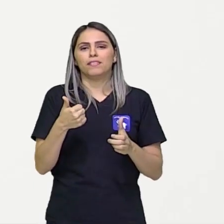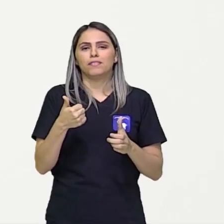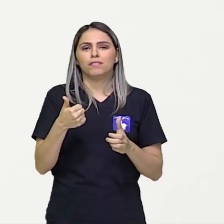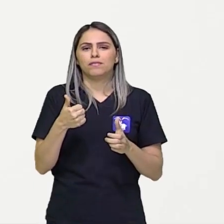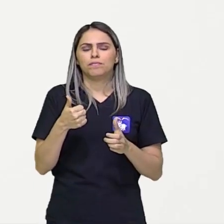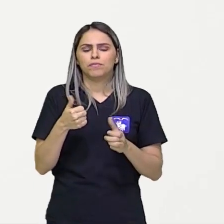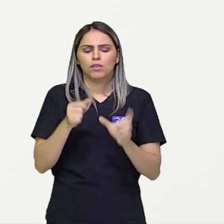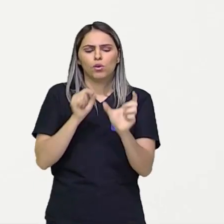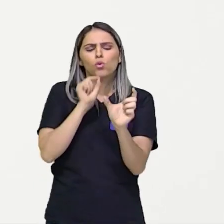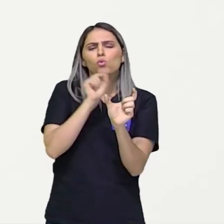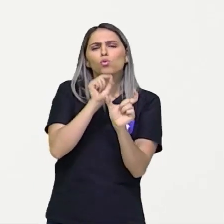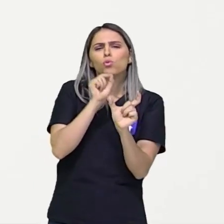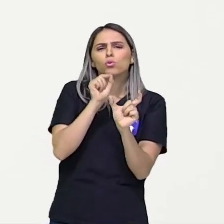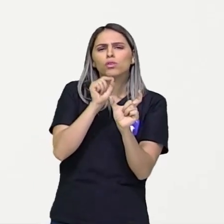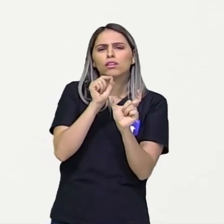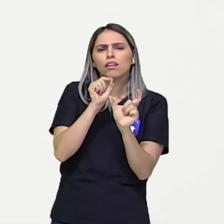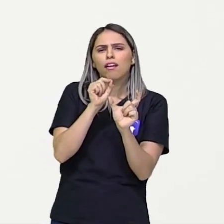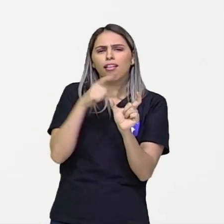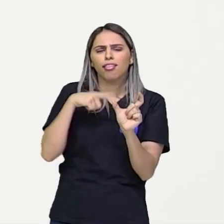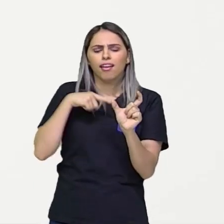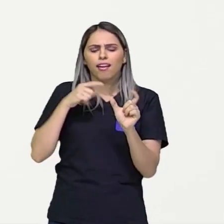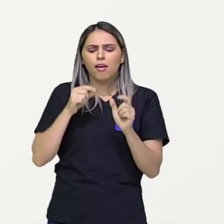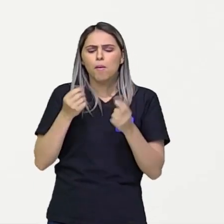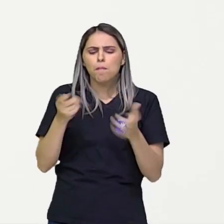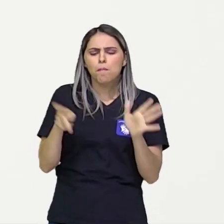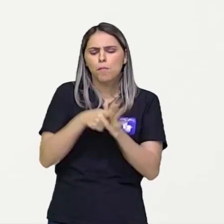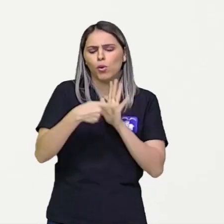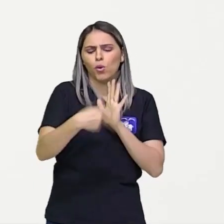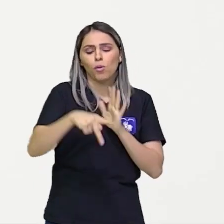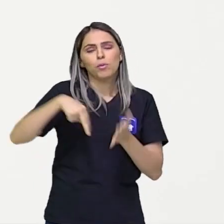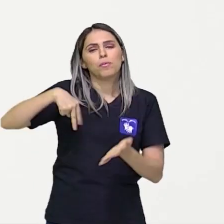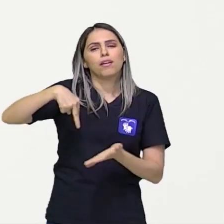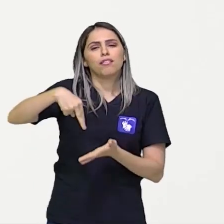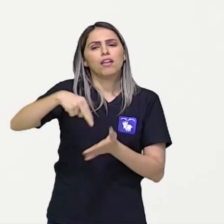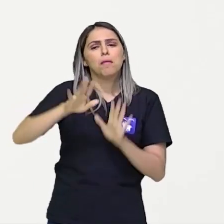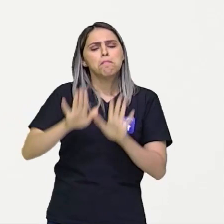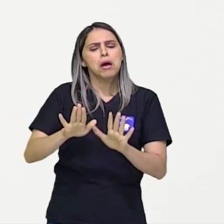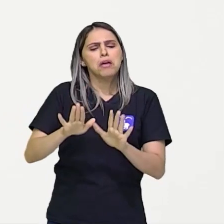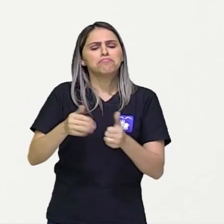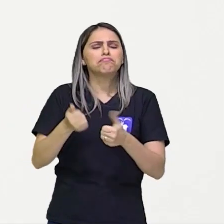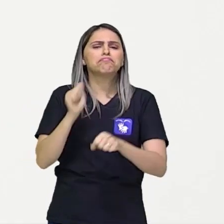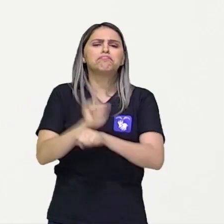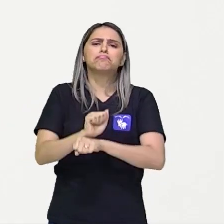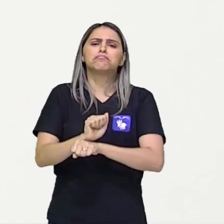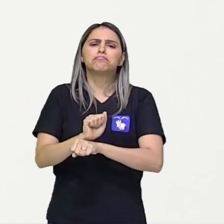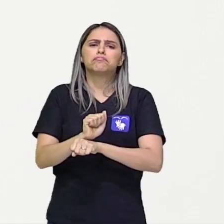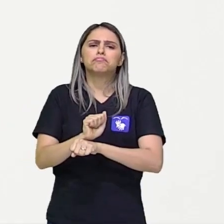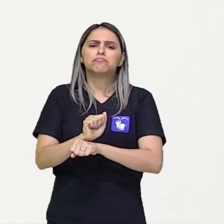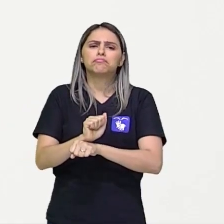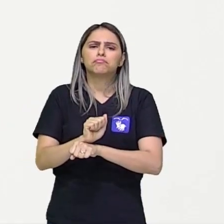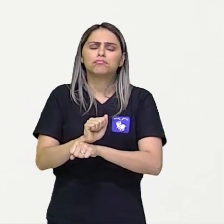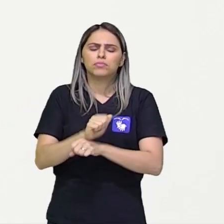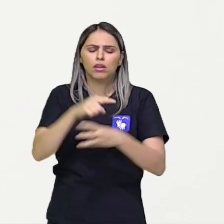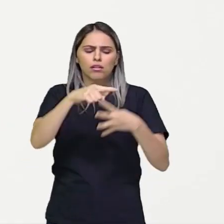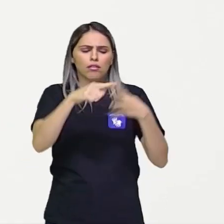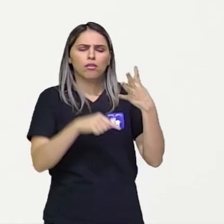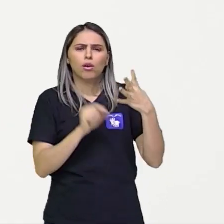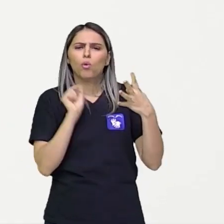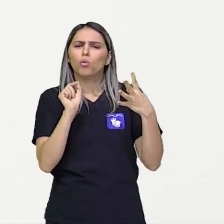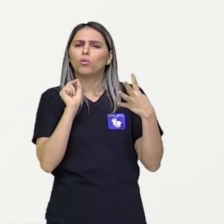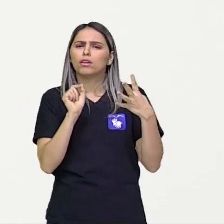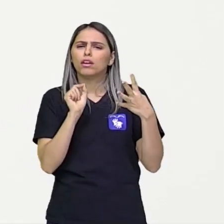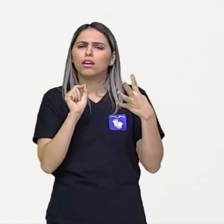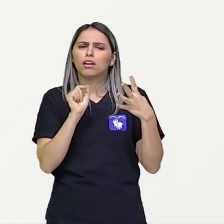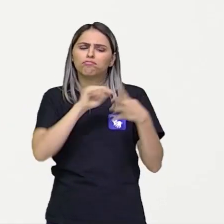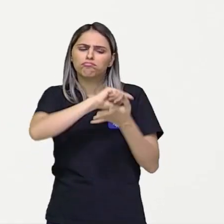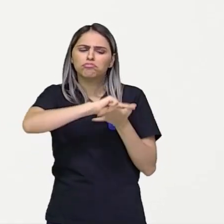O que é feito para andar e não anda? Olha só, é uma lenda? Letra A